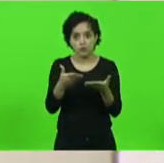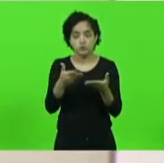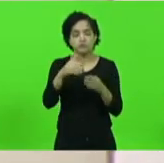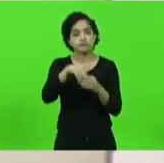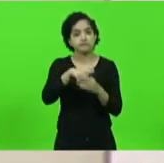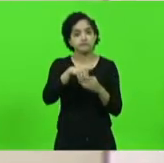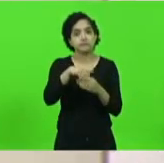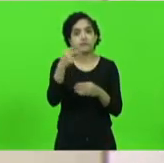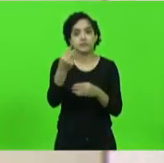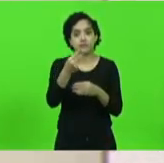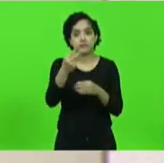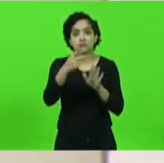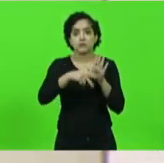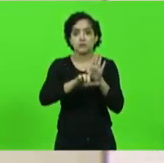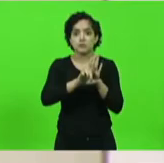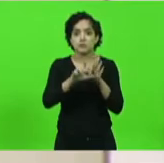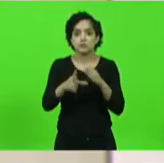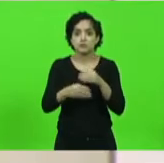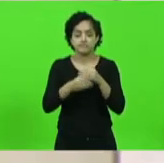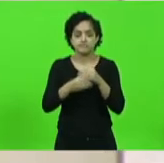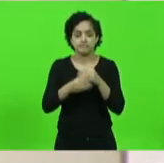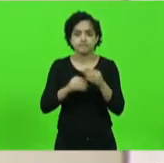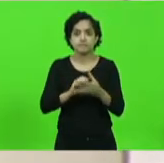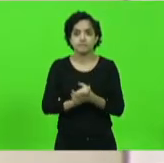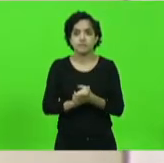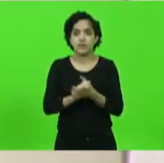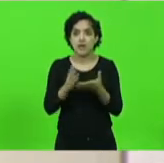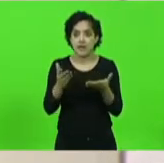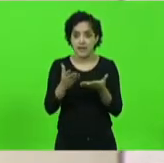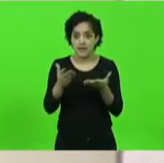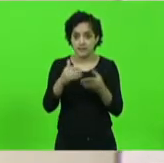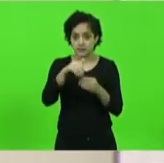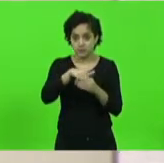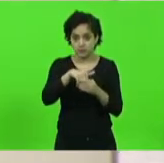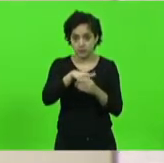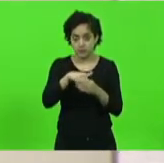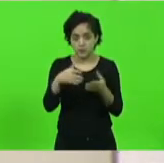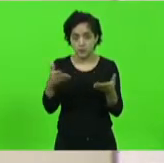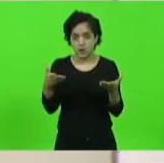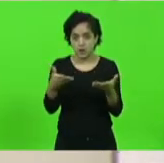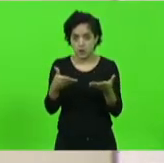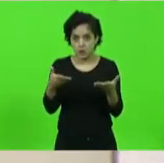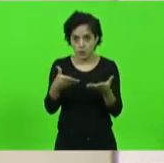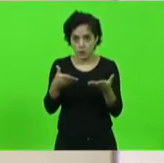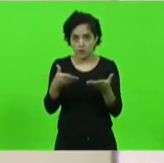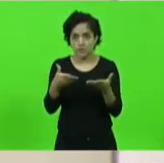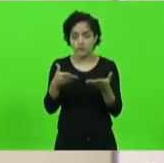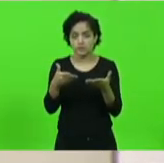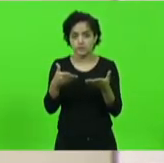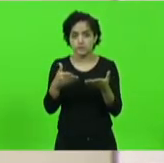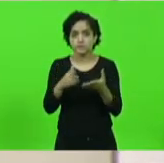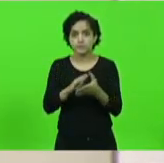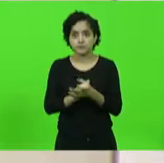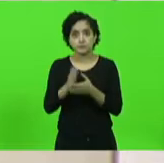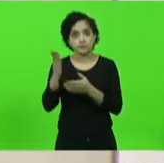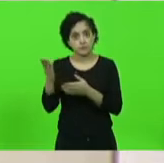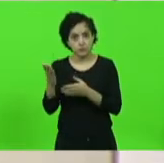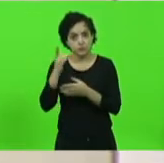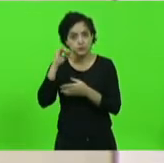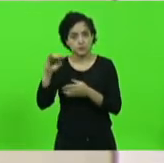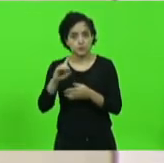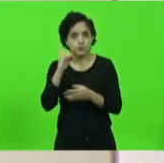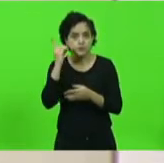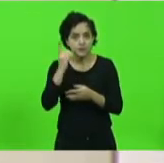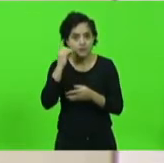turno do projeto de lei complementar. Esta votação agora é do recurso do deputado Jessé.